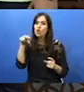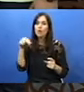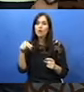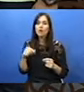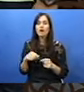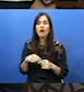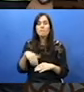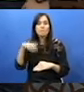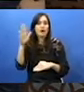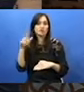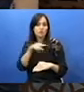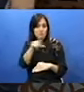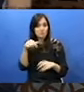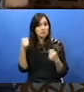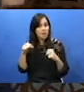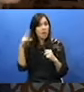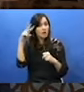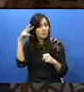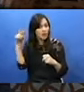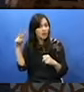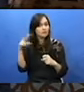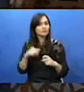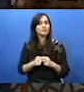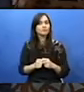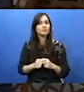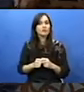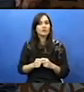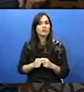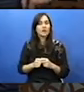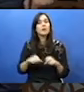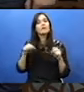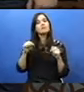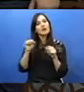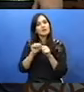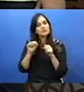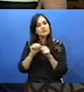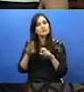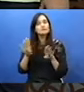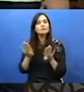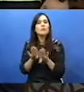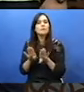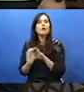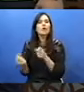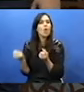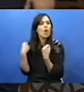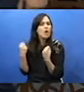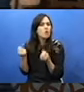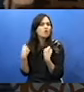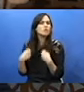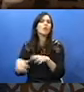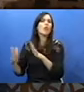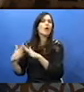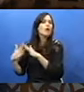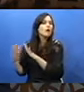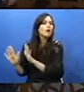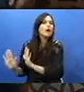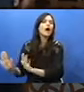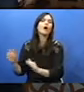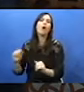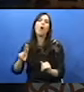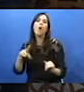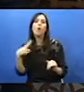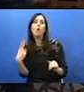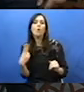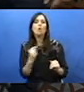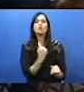lembrar vocês. E também de lembrar vocês de praticar educação física, de praticar as atividades físicas na sua